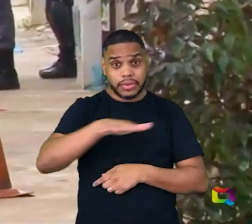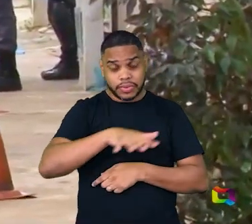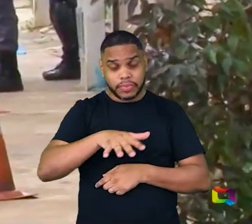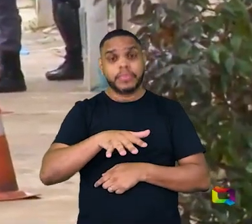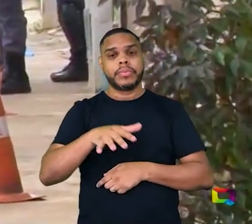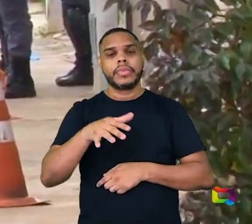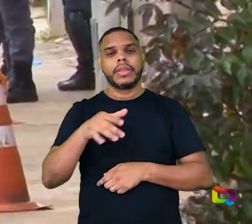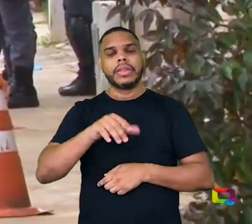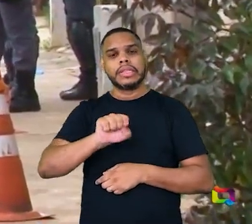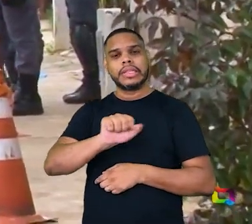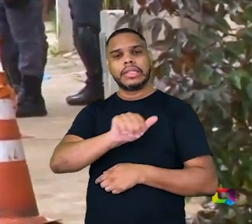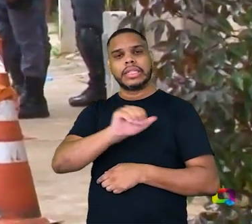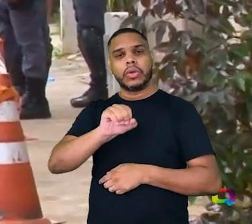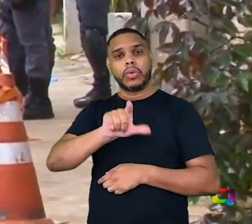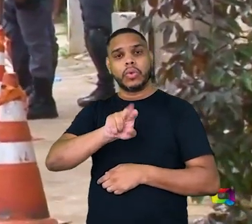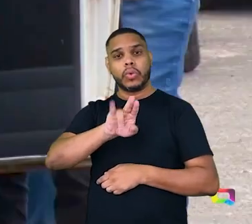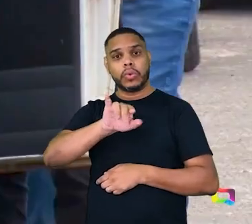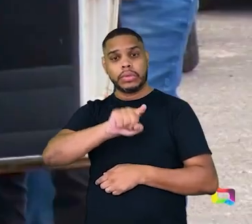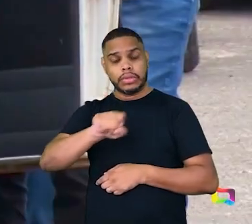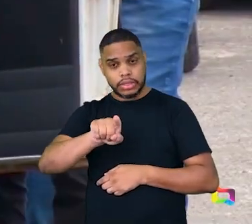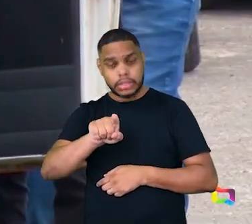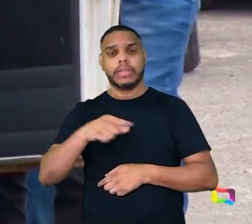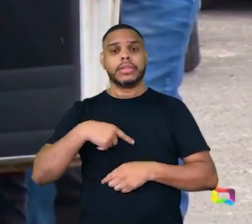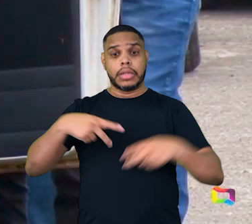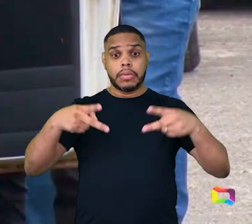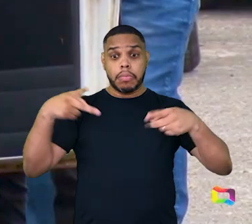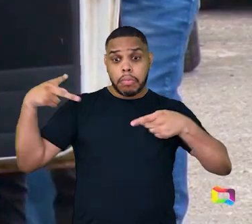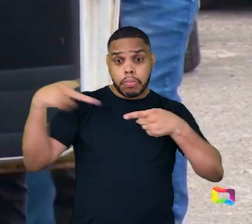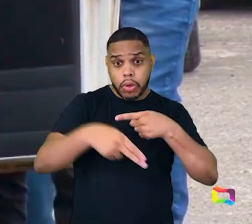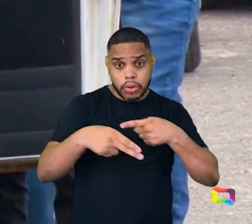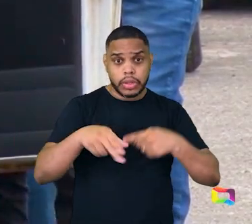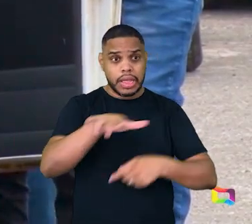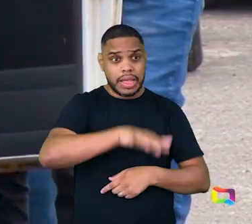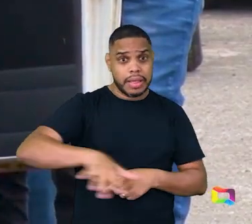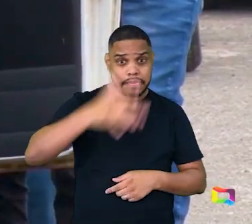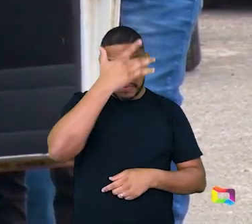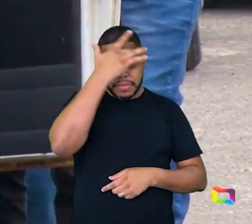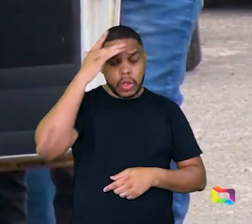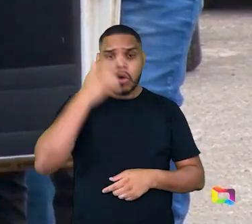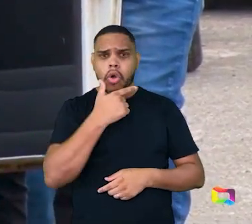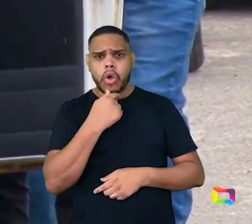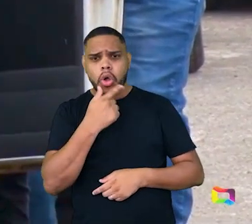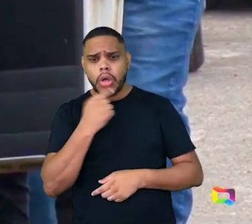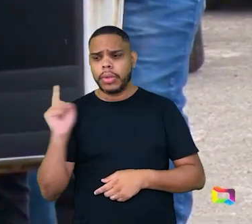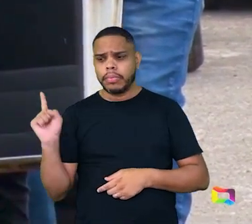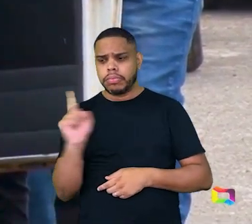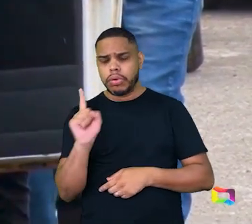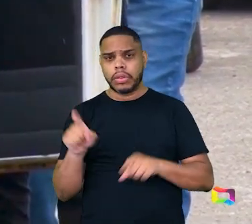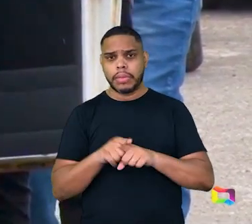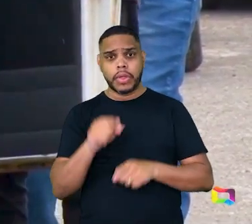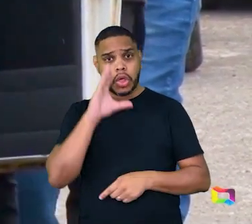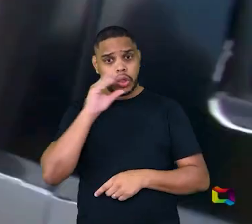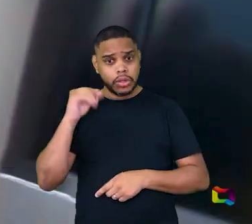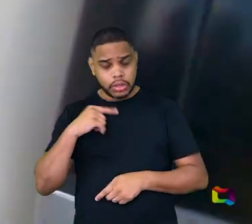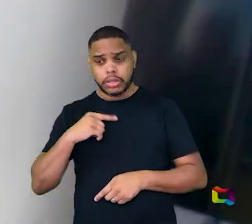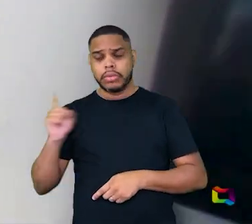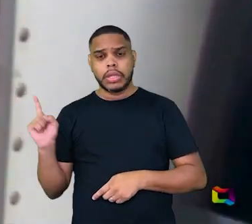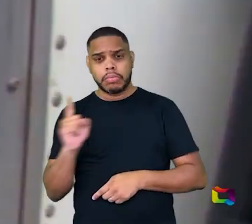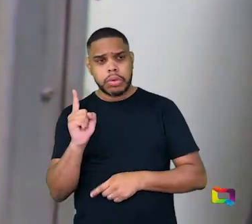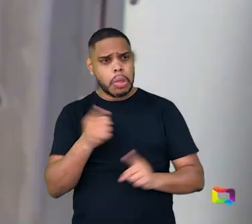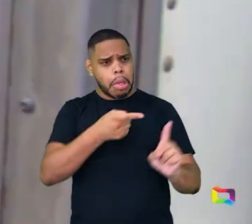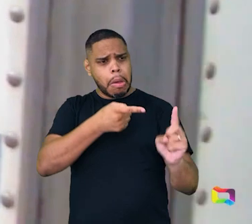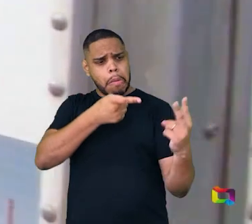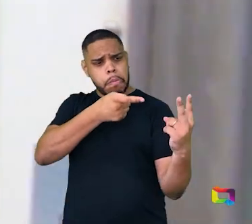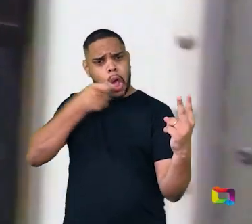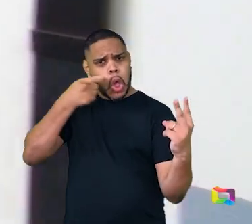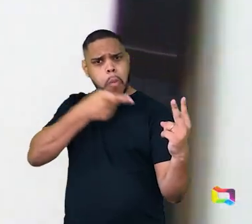região metropolitana de São Luís. Insatisfeitos com o desligamento, um homem e um adolescente atiraram